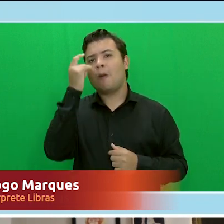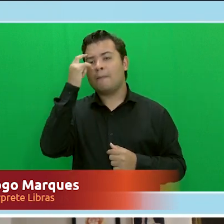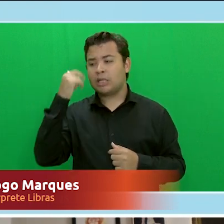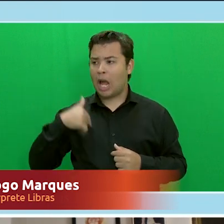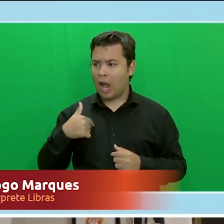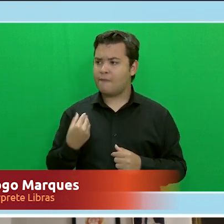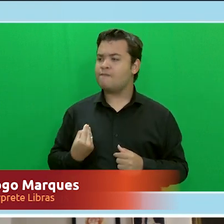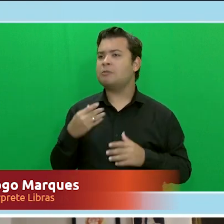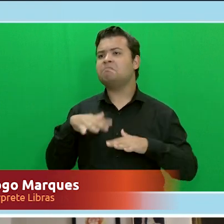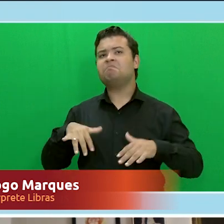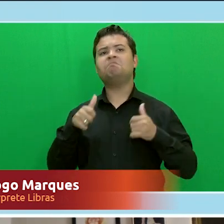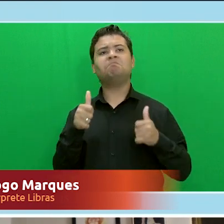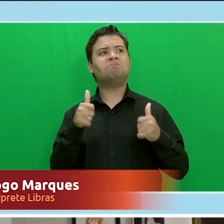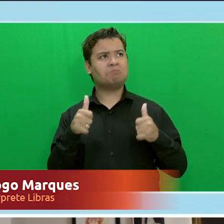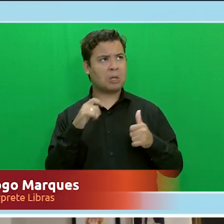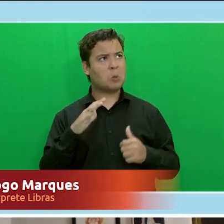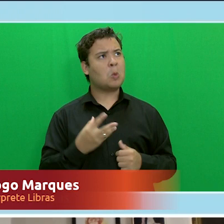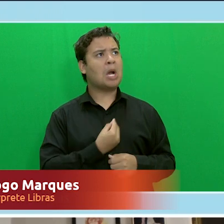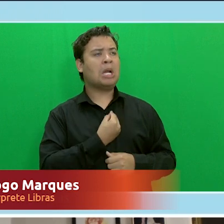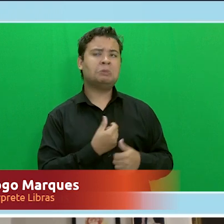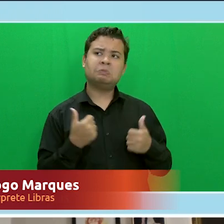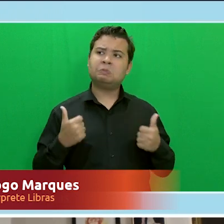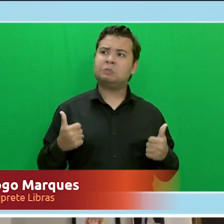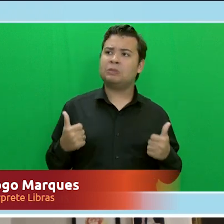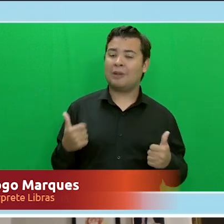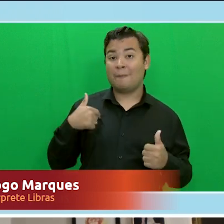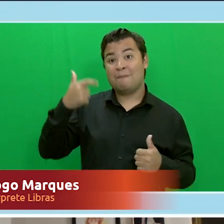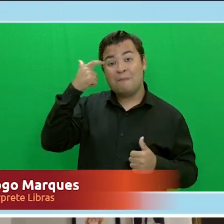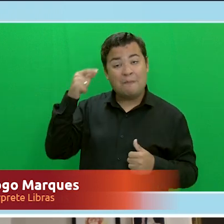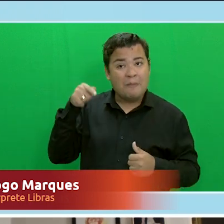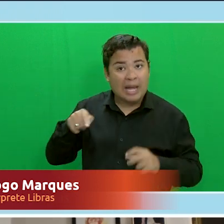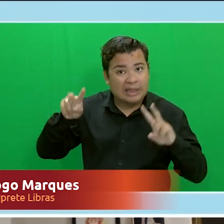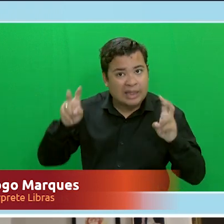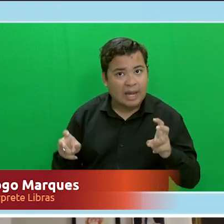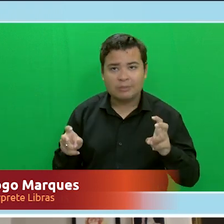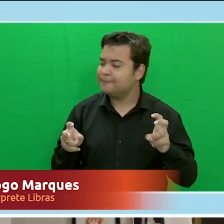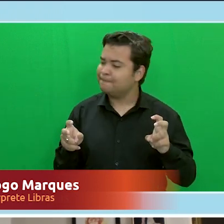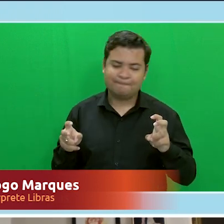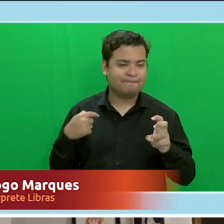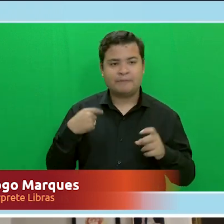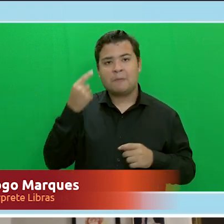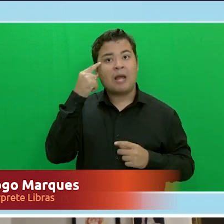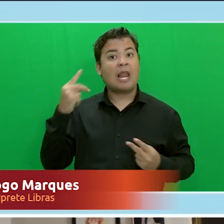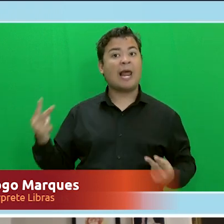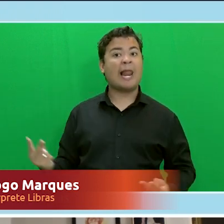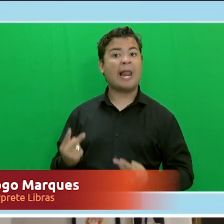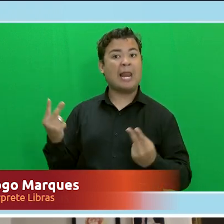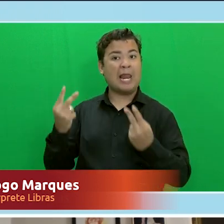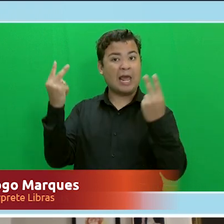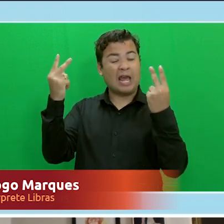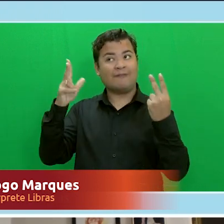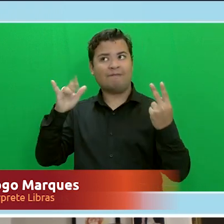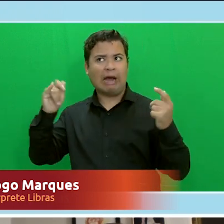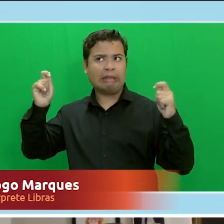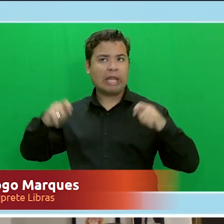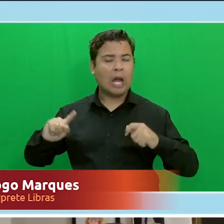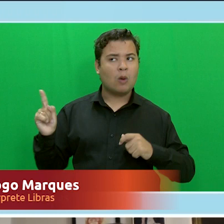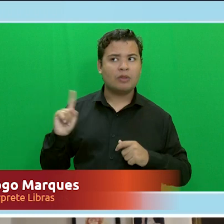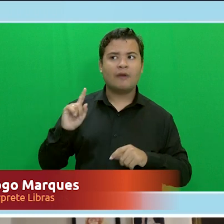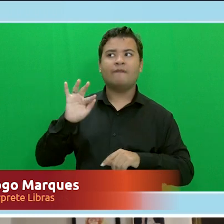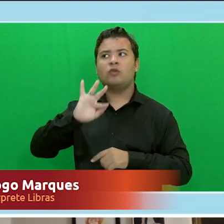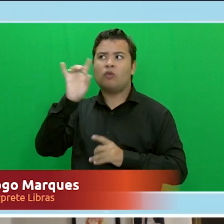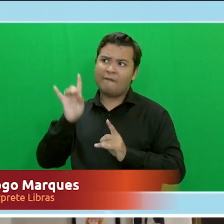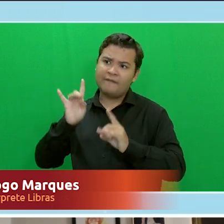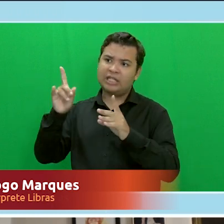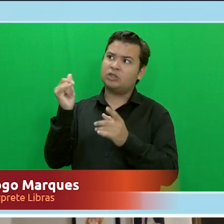seu bem-estar. Será que isso aqui vai me dar bem-estar, né? Mas você pensa se vai valorizar ou não.